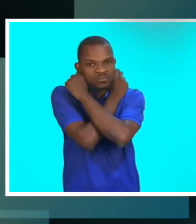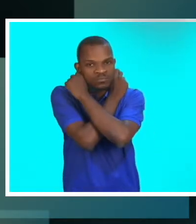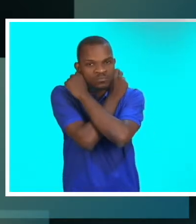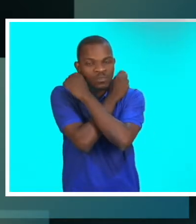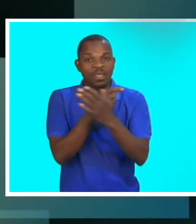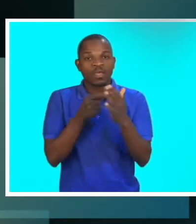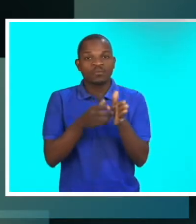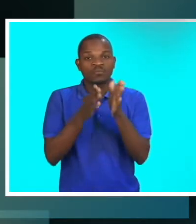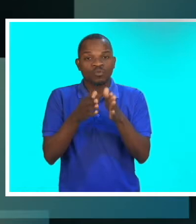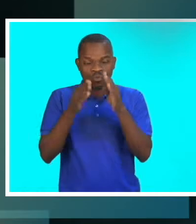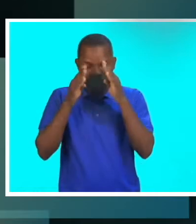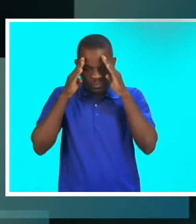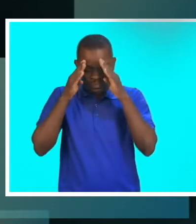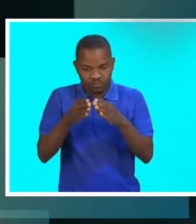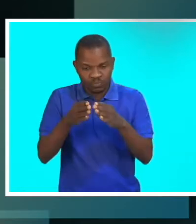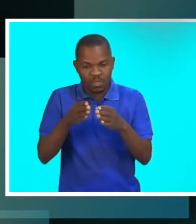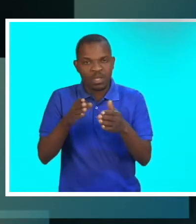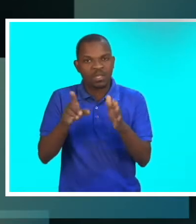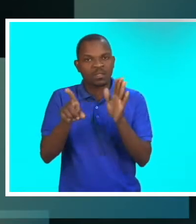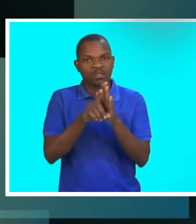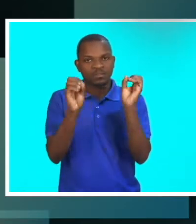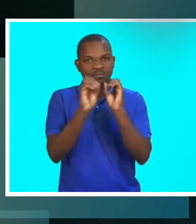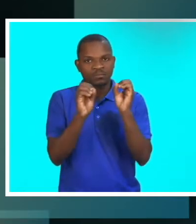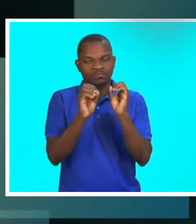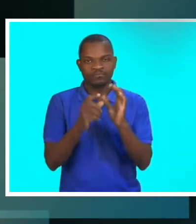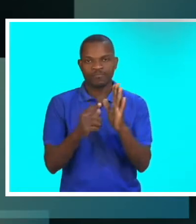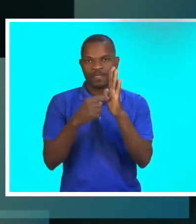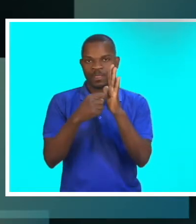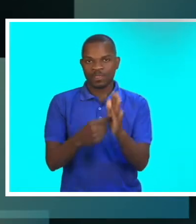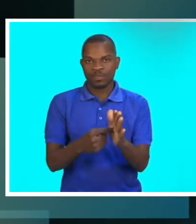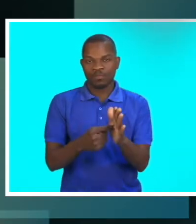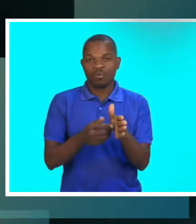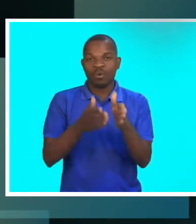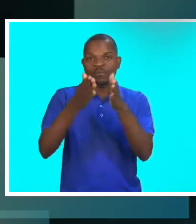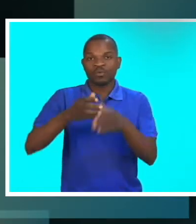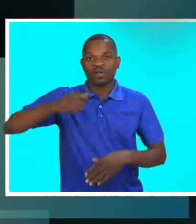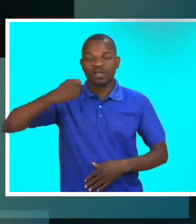o óleo diesel com vocais público